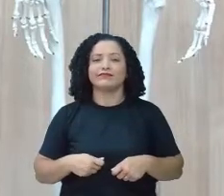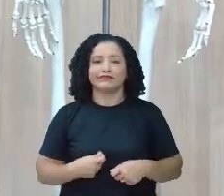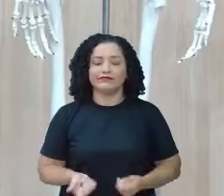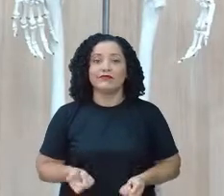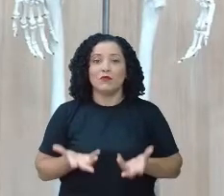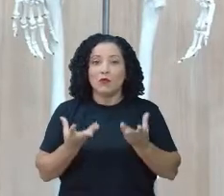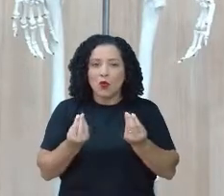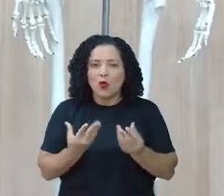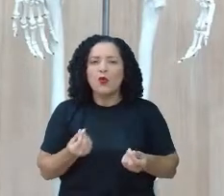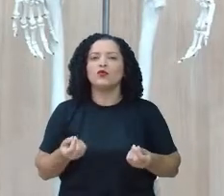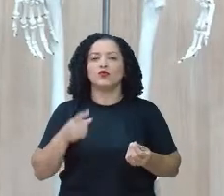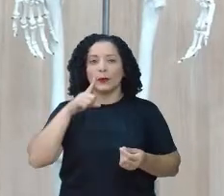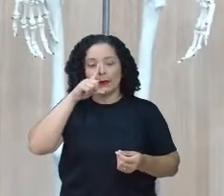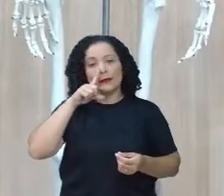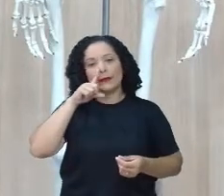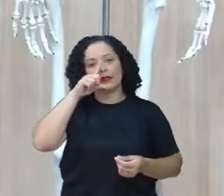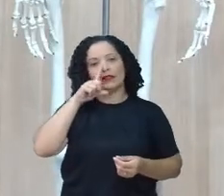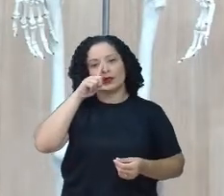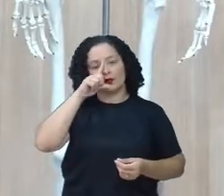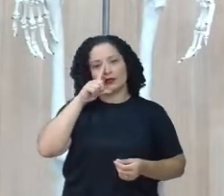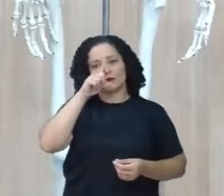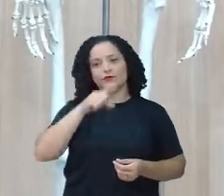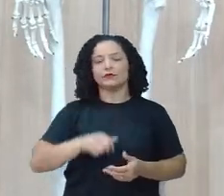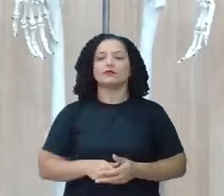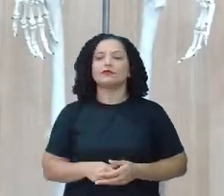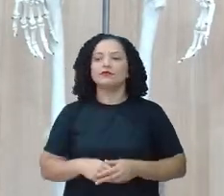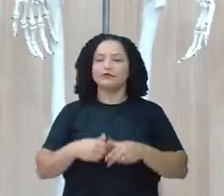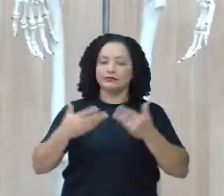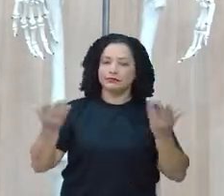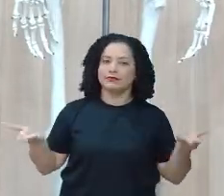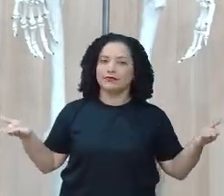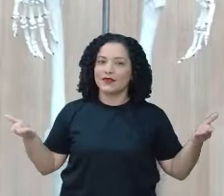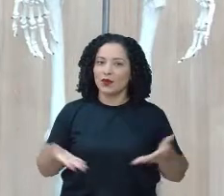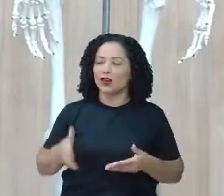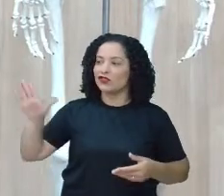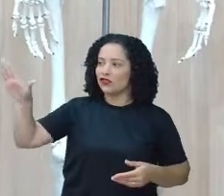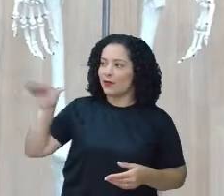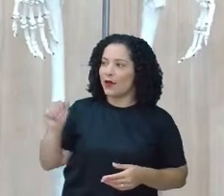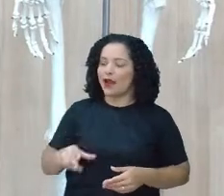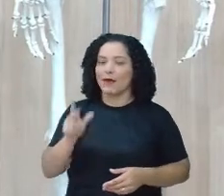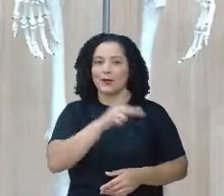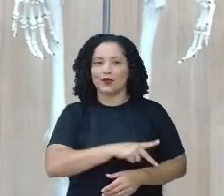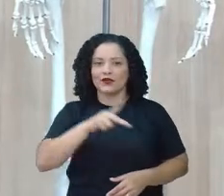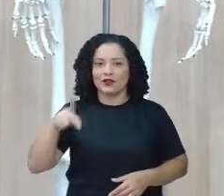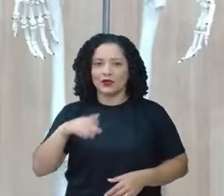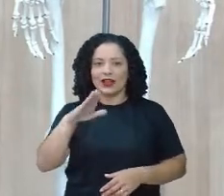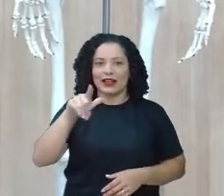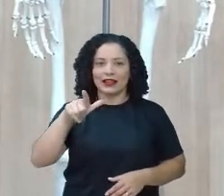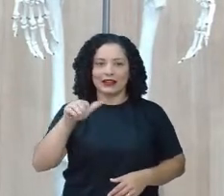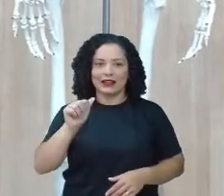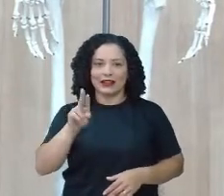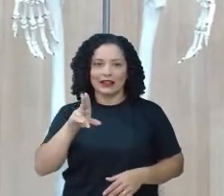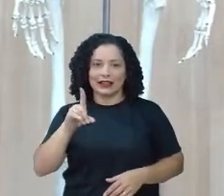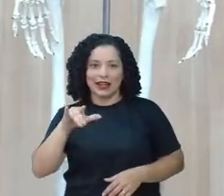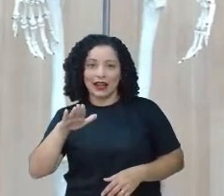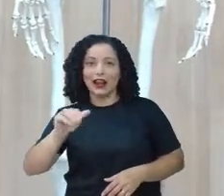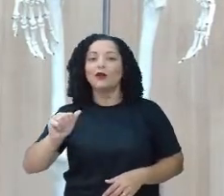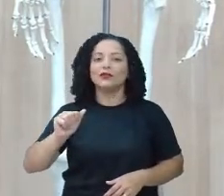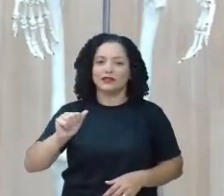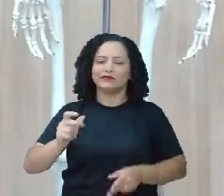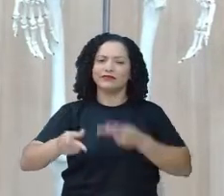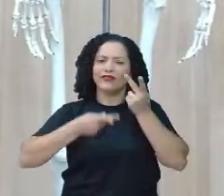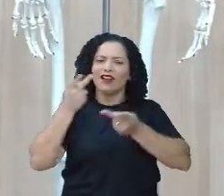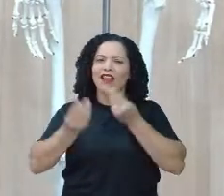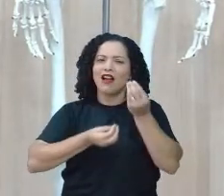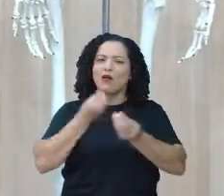grandes complicações para ir consertar. E para isso, eu vou chamar a professora Cláudia, já para ela dizer como é que está essa